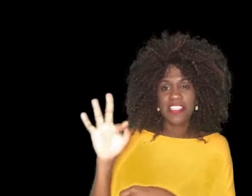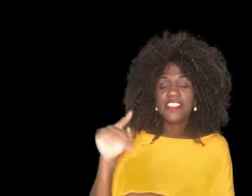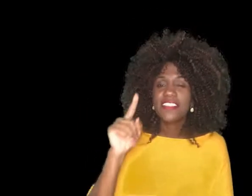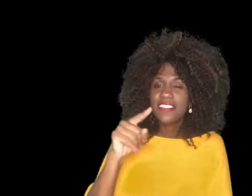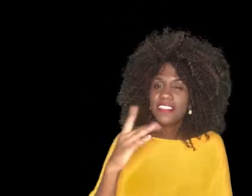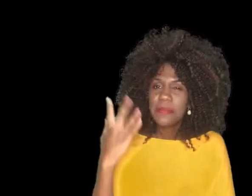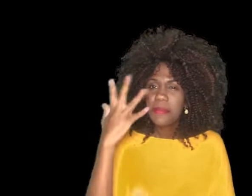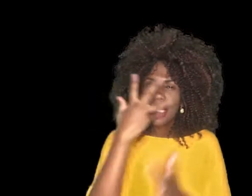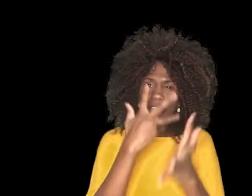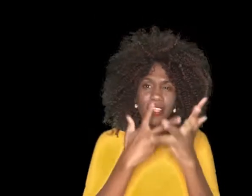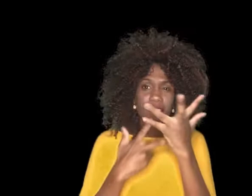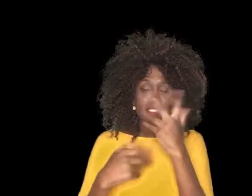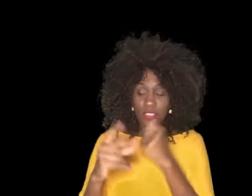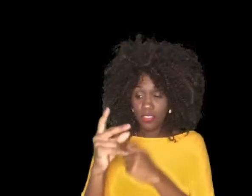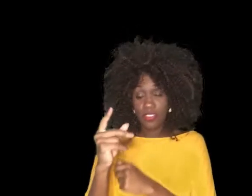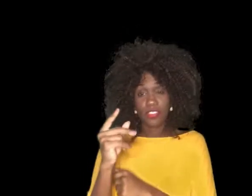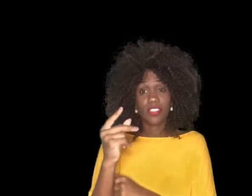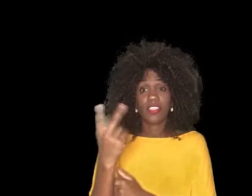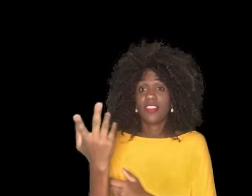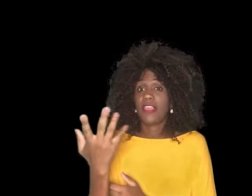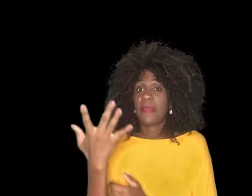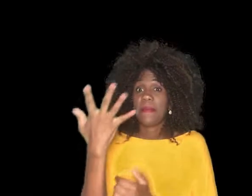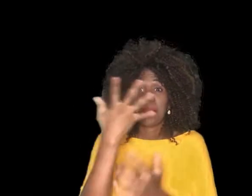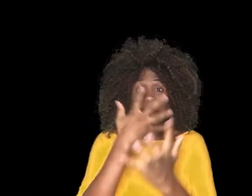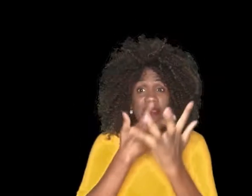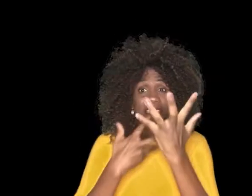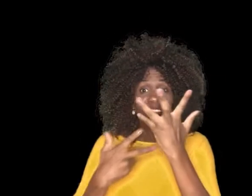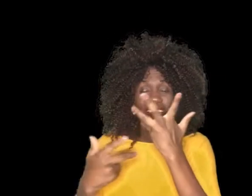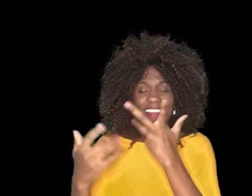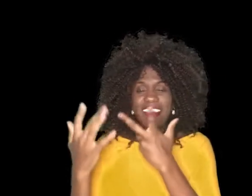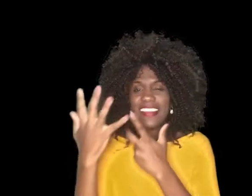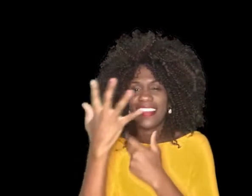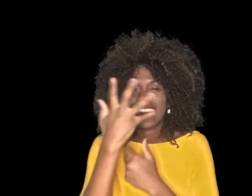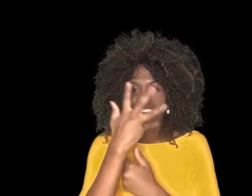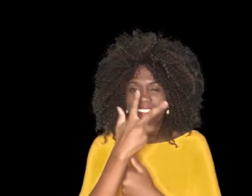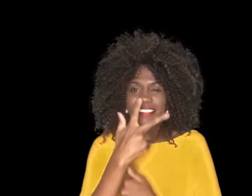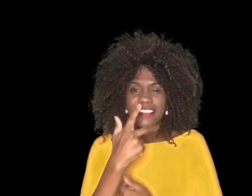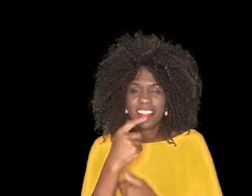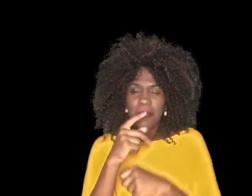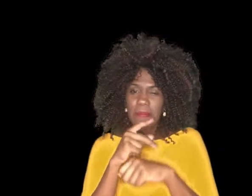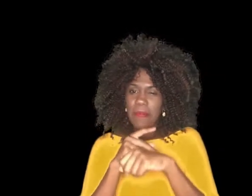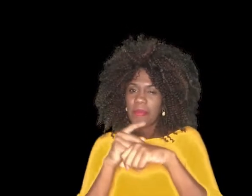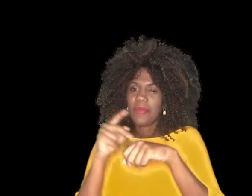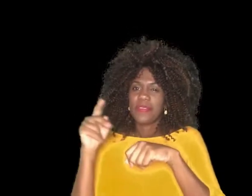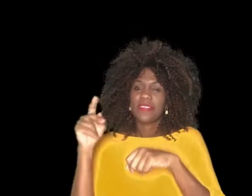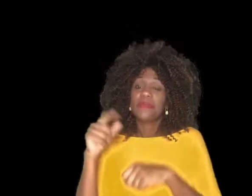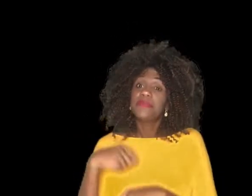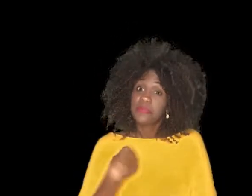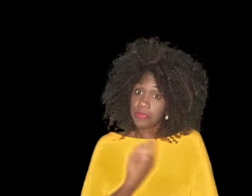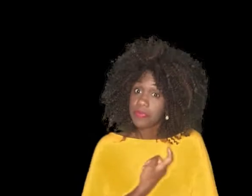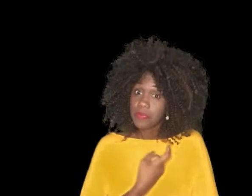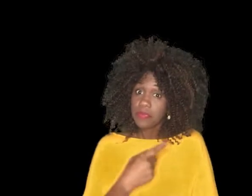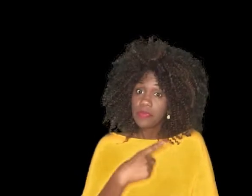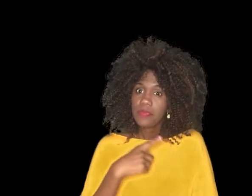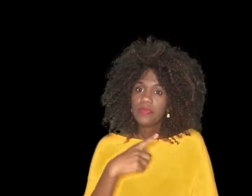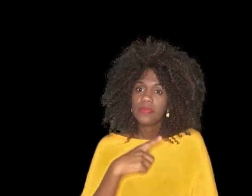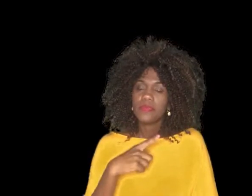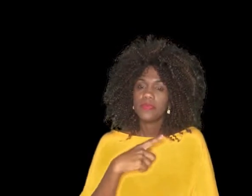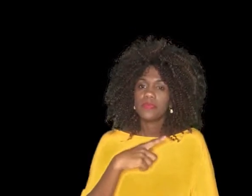pura, dinheiro e beleza pura. Nós tínhamos